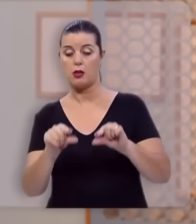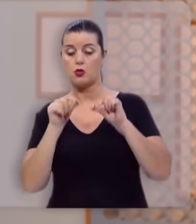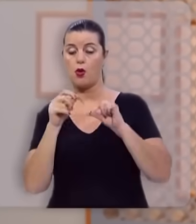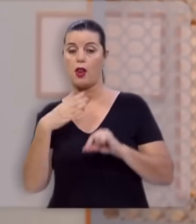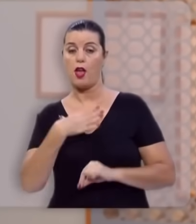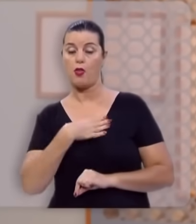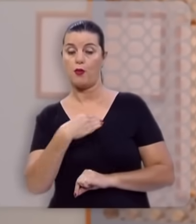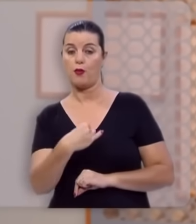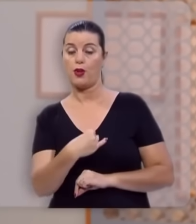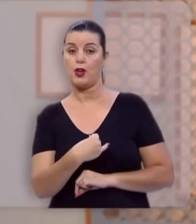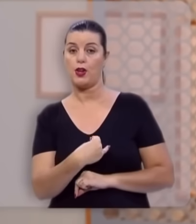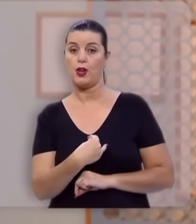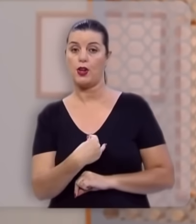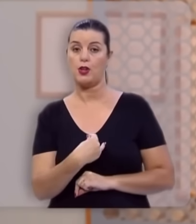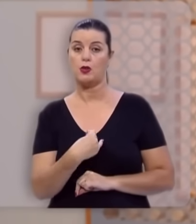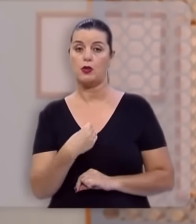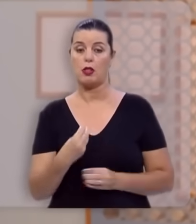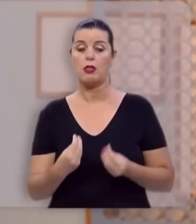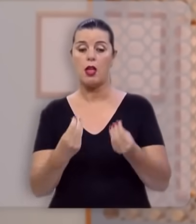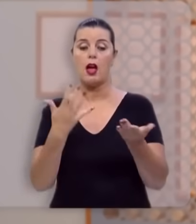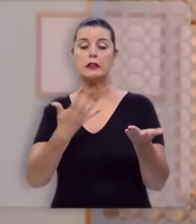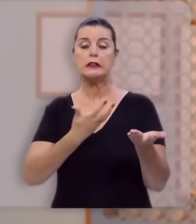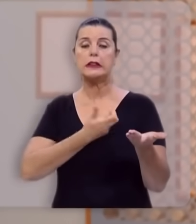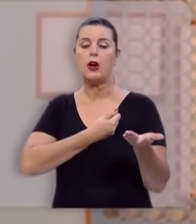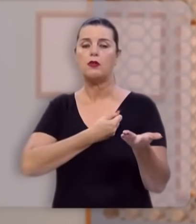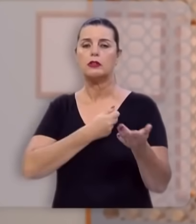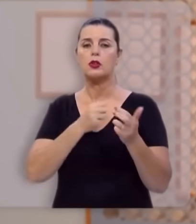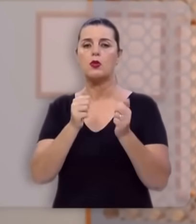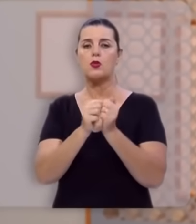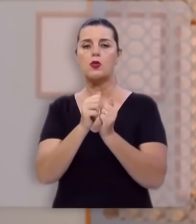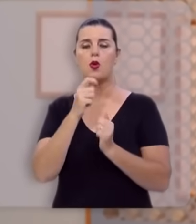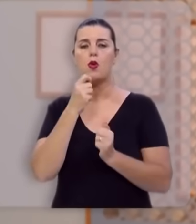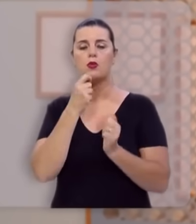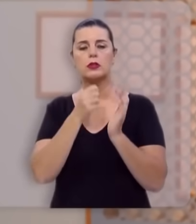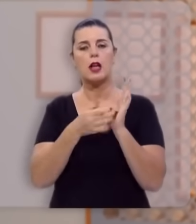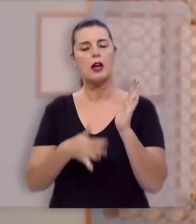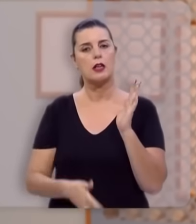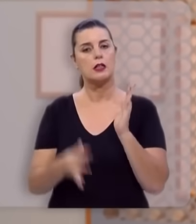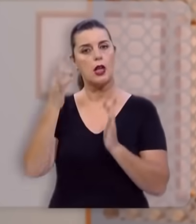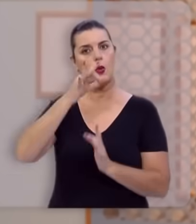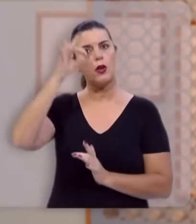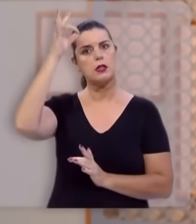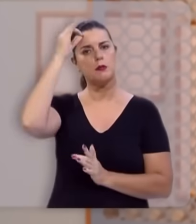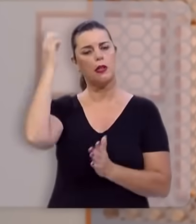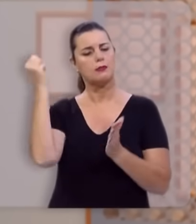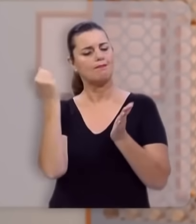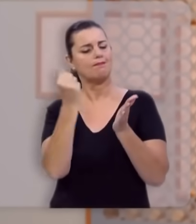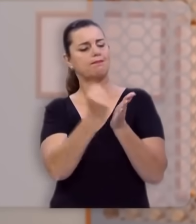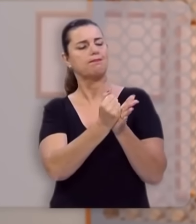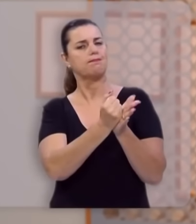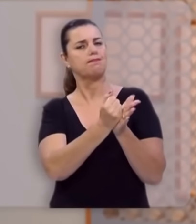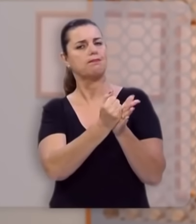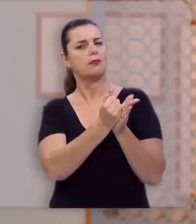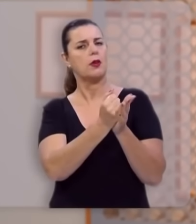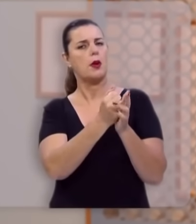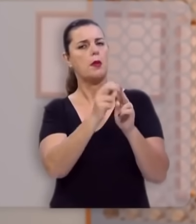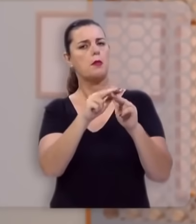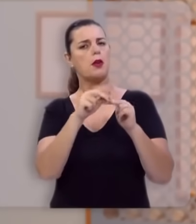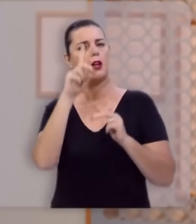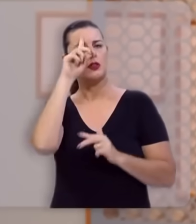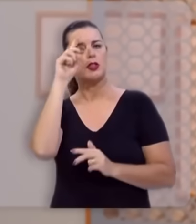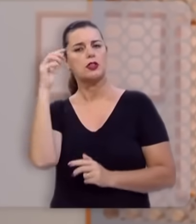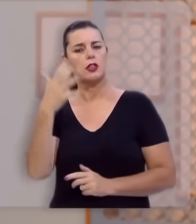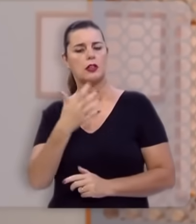o filho redimindo com o seu sangue e o Espírito Santo selando para o dia da